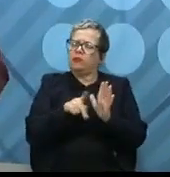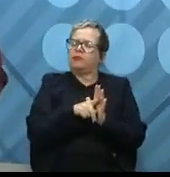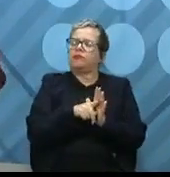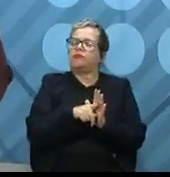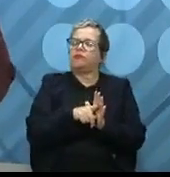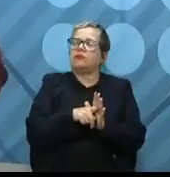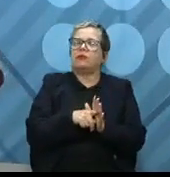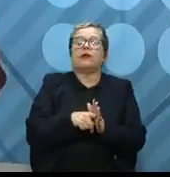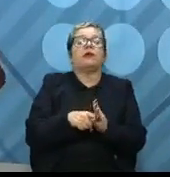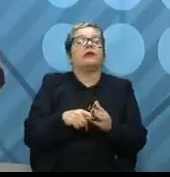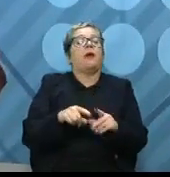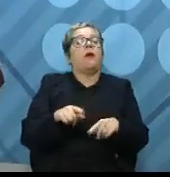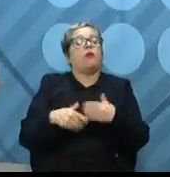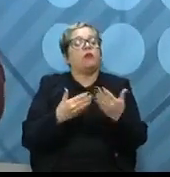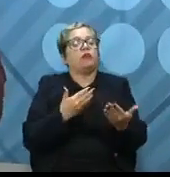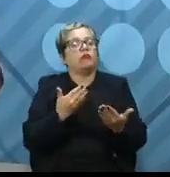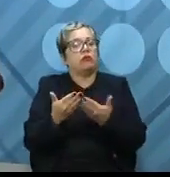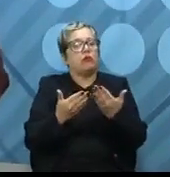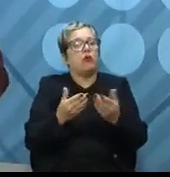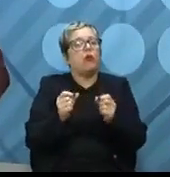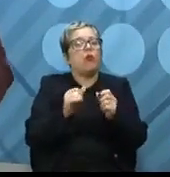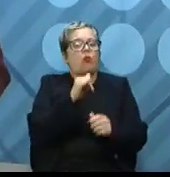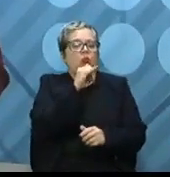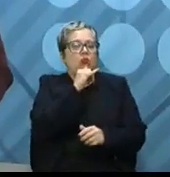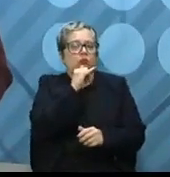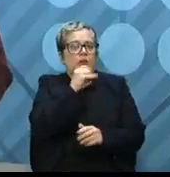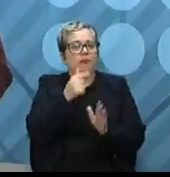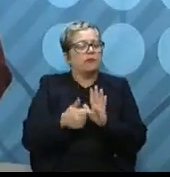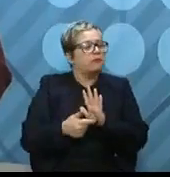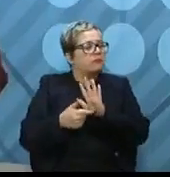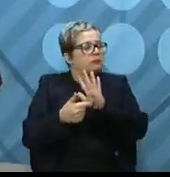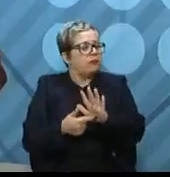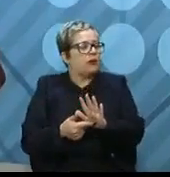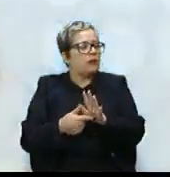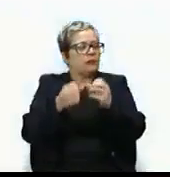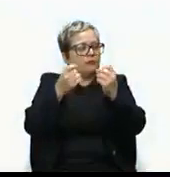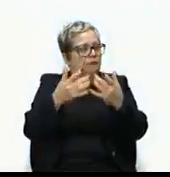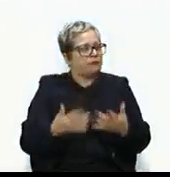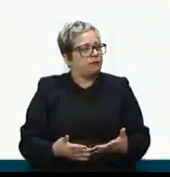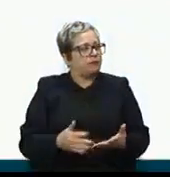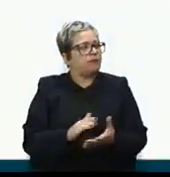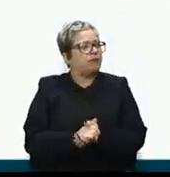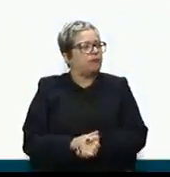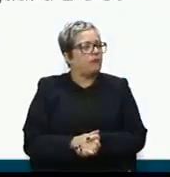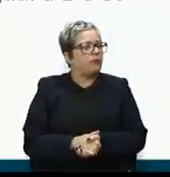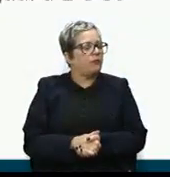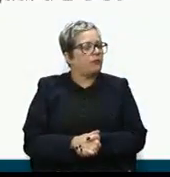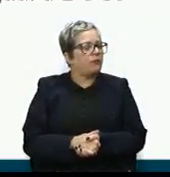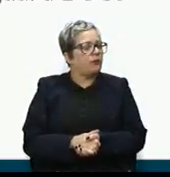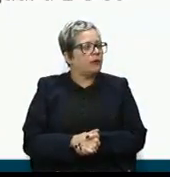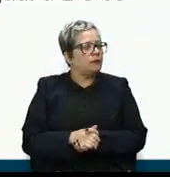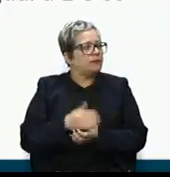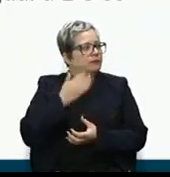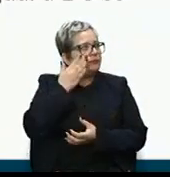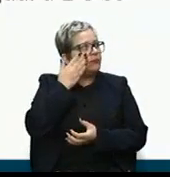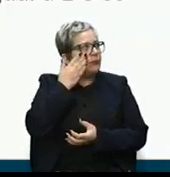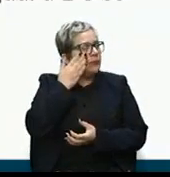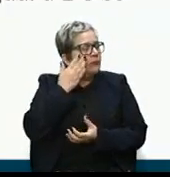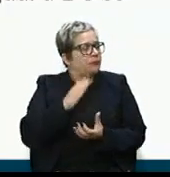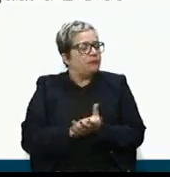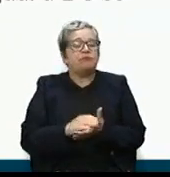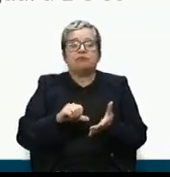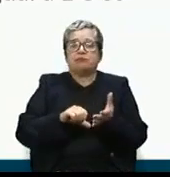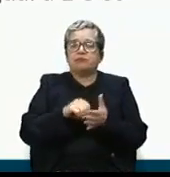nós vamos agora analisar alguns exemplos e apresentar as definições. Acompanhe no slide. O